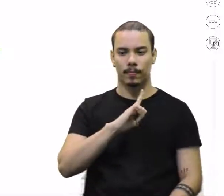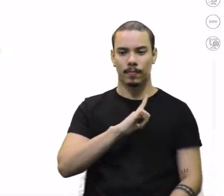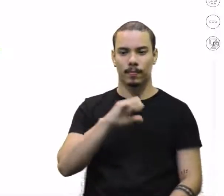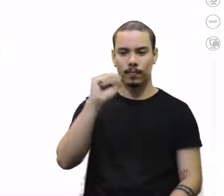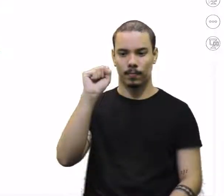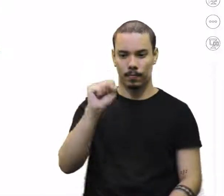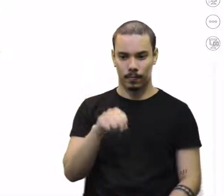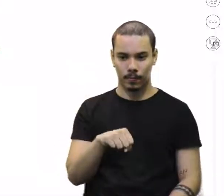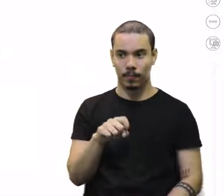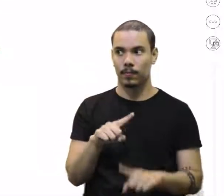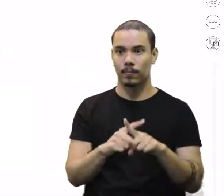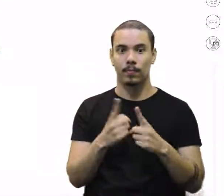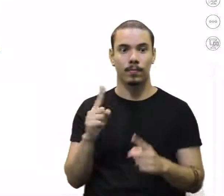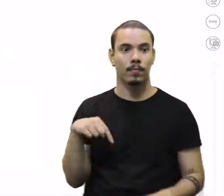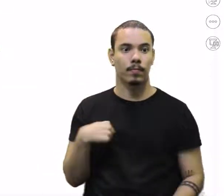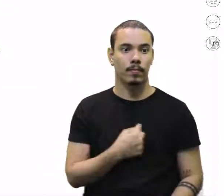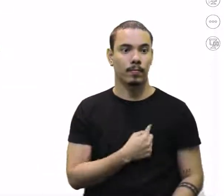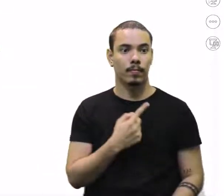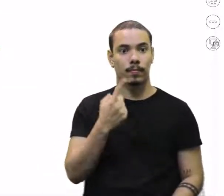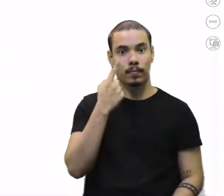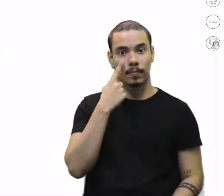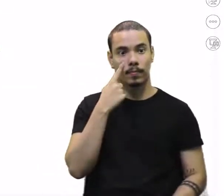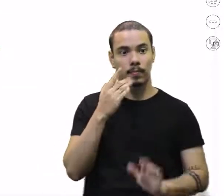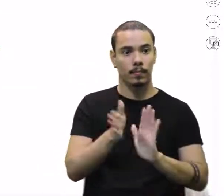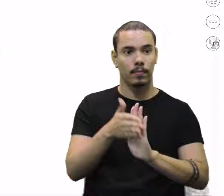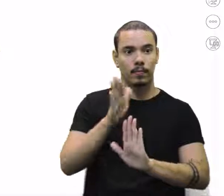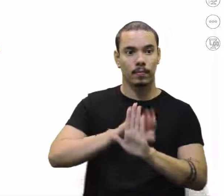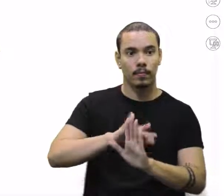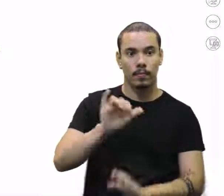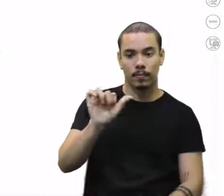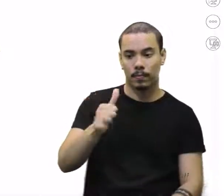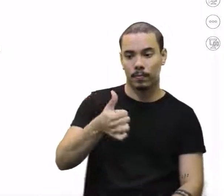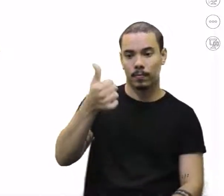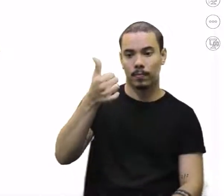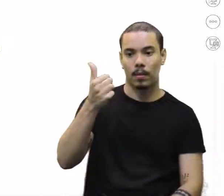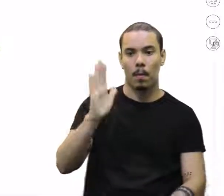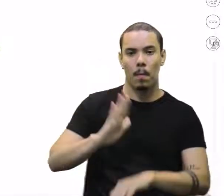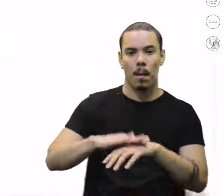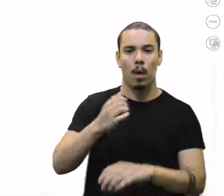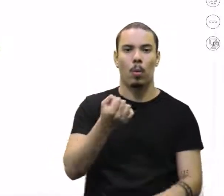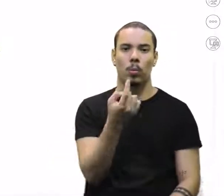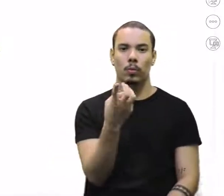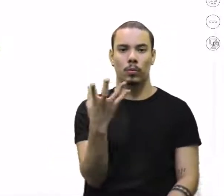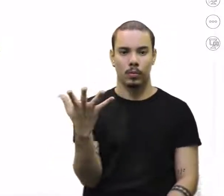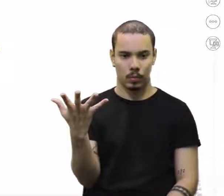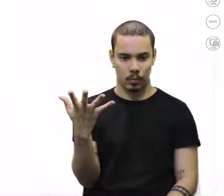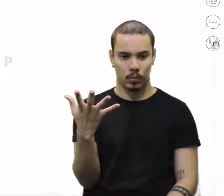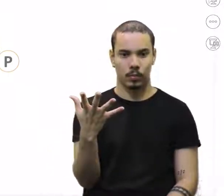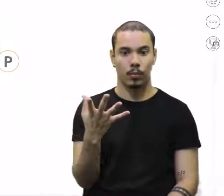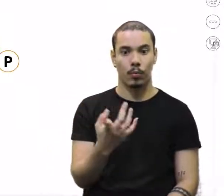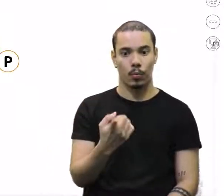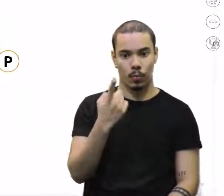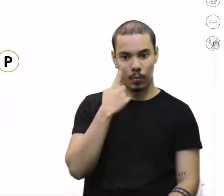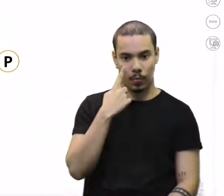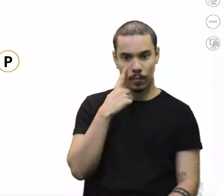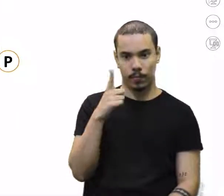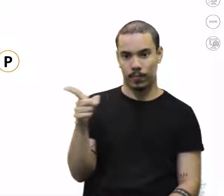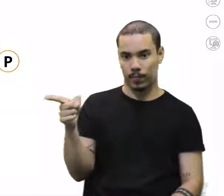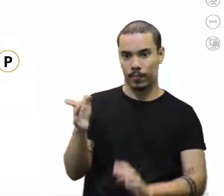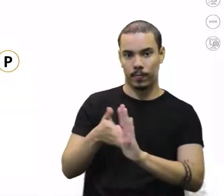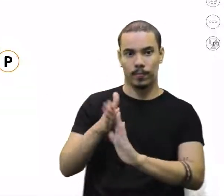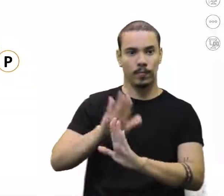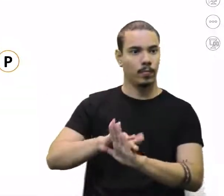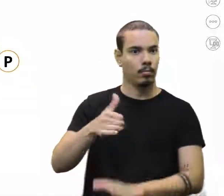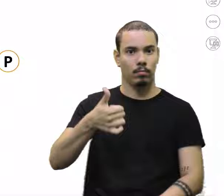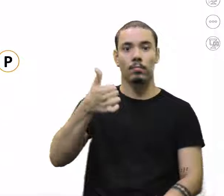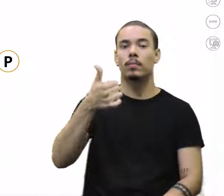carbonos secundários, mas vamos aqui nos carbonos primários, que eles são maior quantidade. Esse carinha aqui, ele é primário.